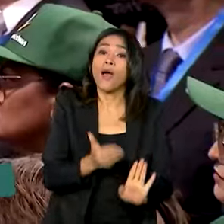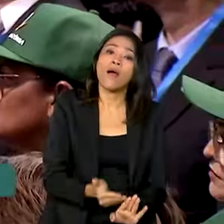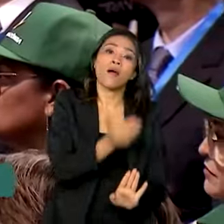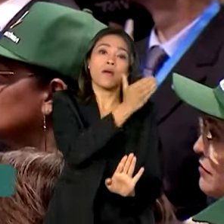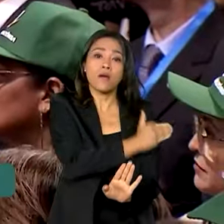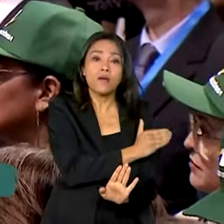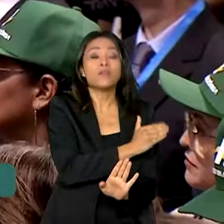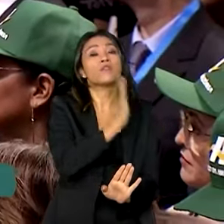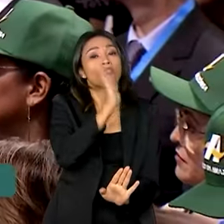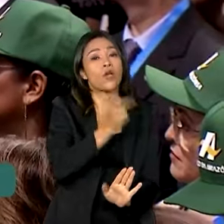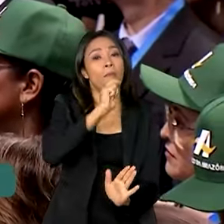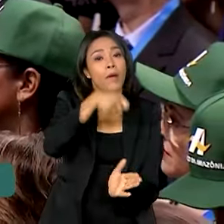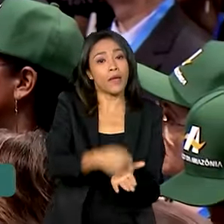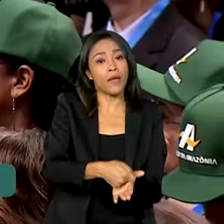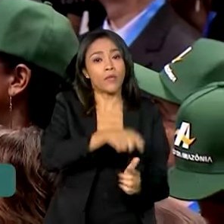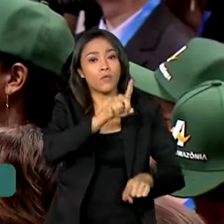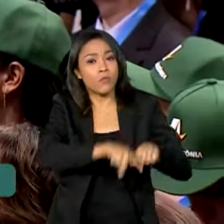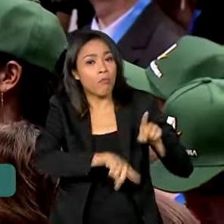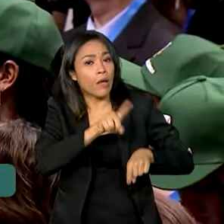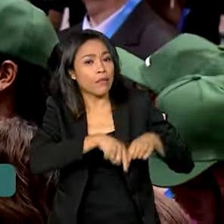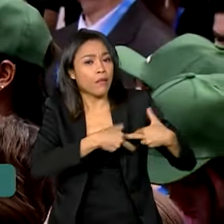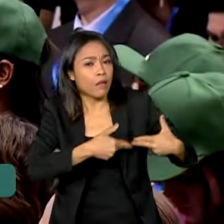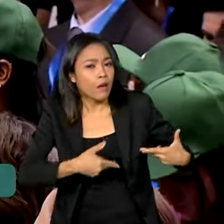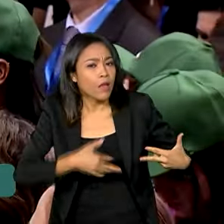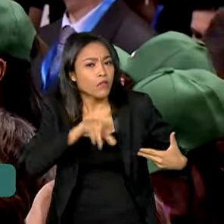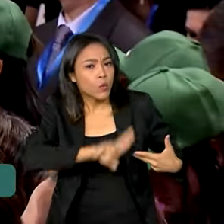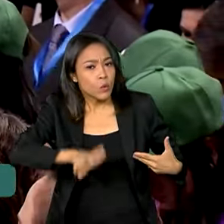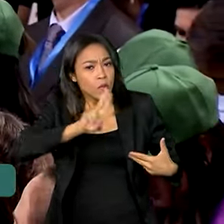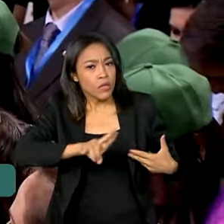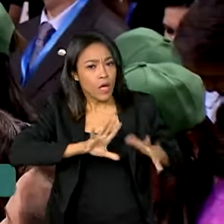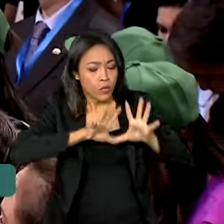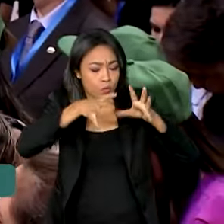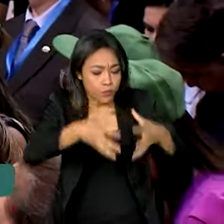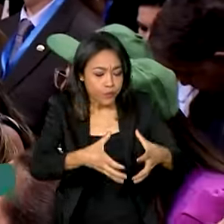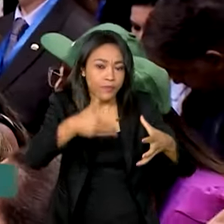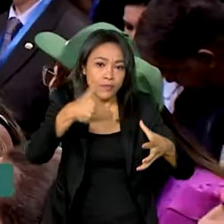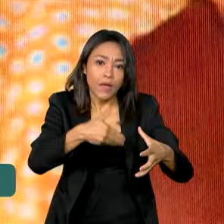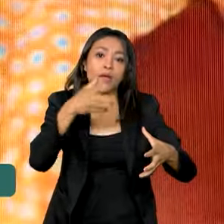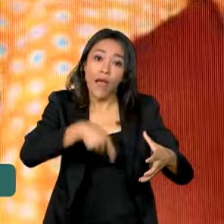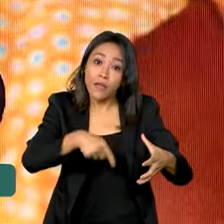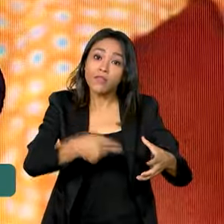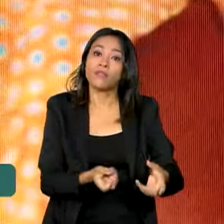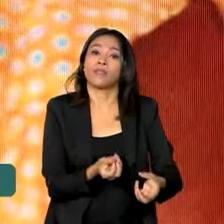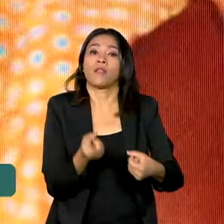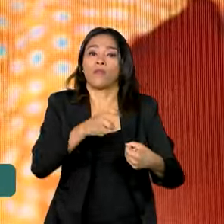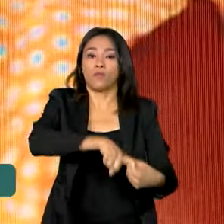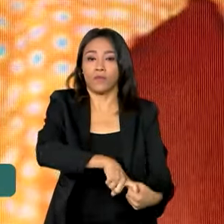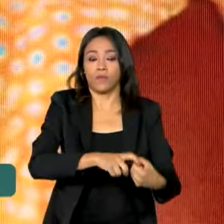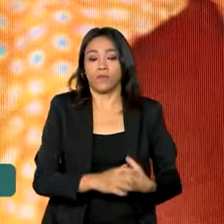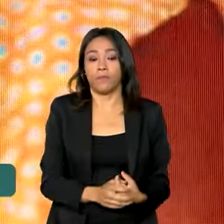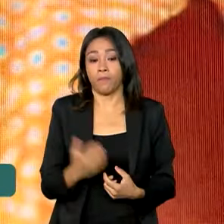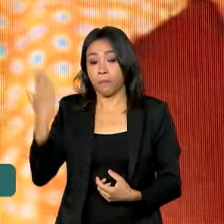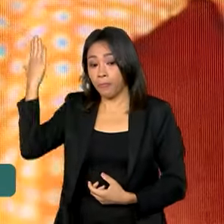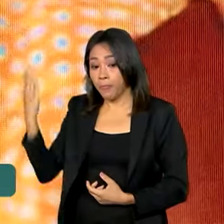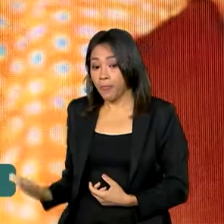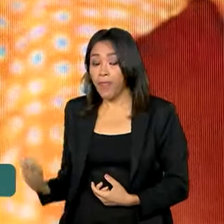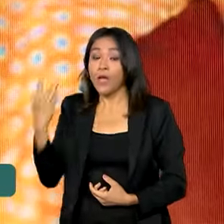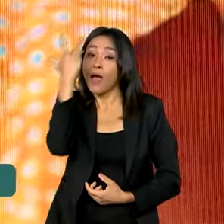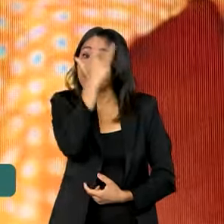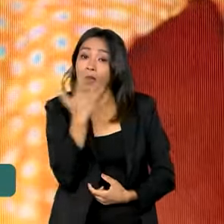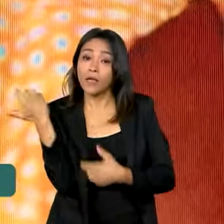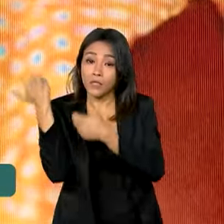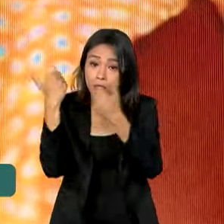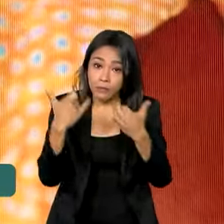nos insumos que eu utilizei e é isso que vai ser devolvido. Para o ministro da Fazenda, Fernando Haddad,